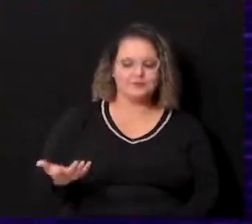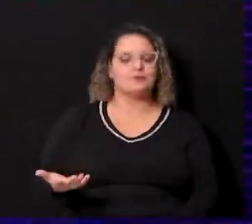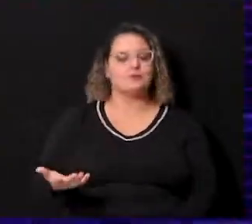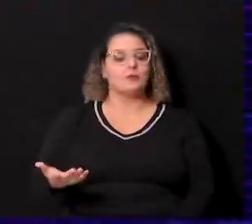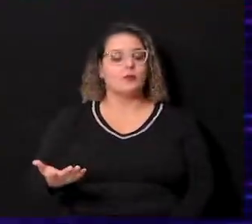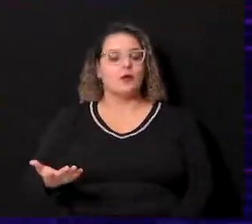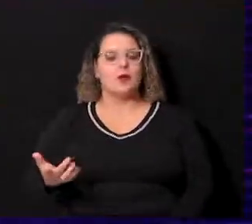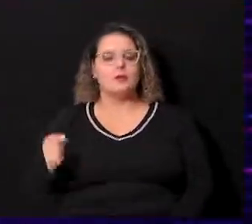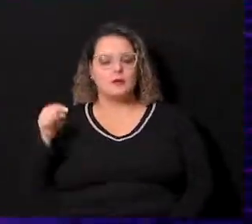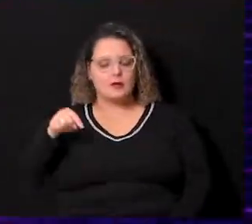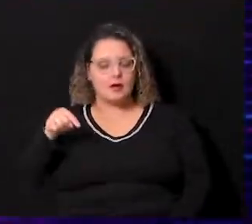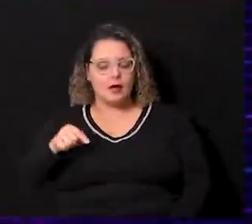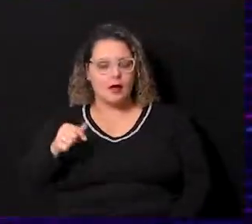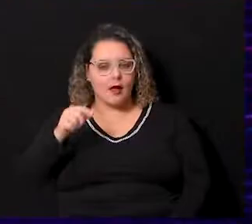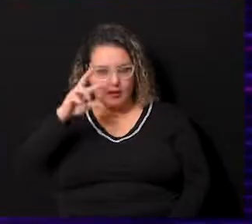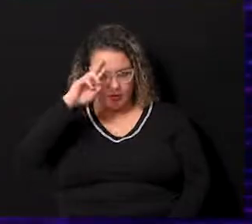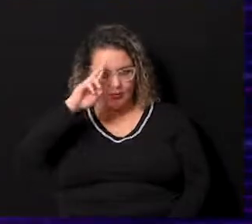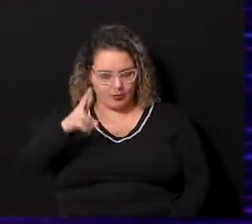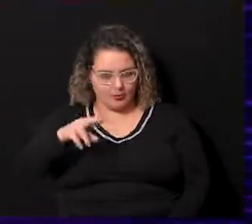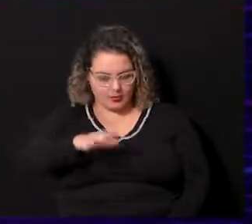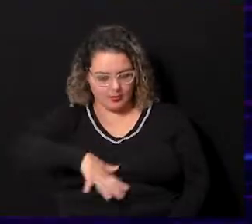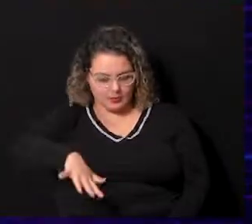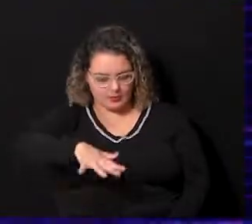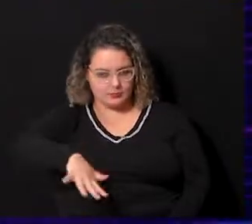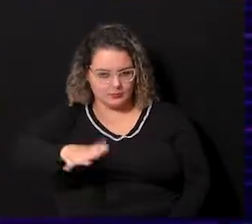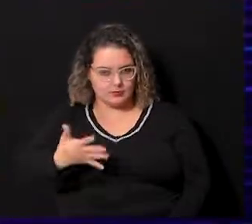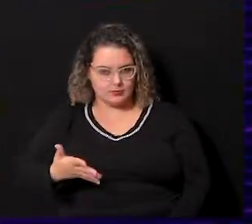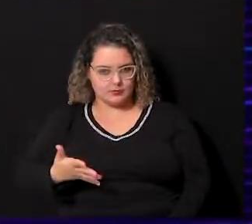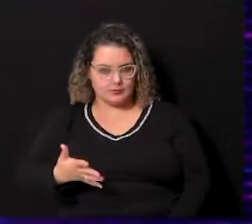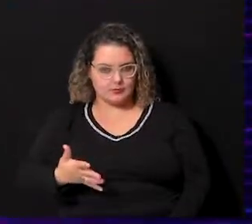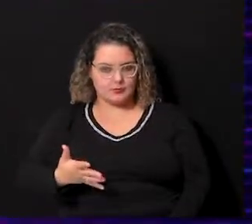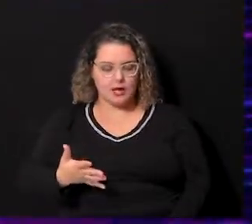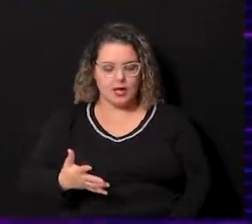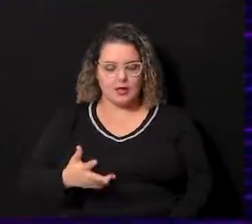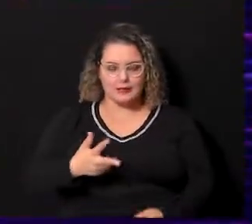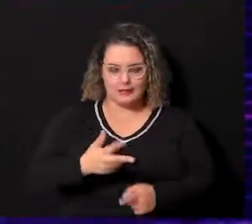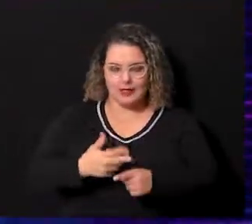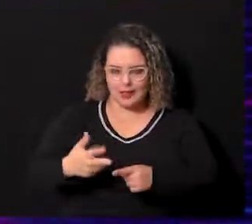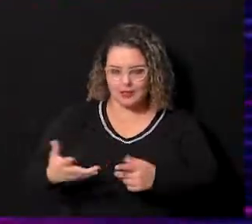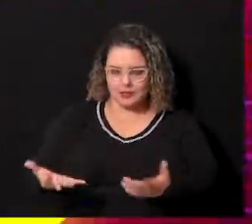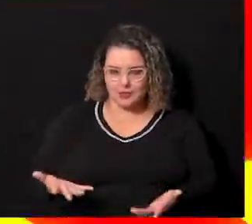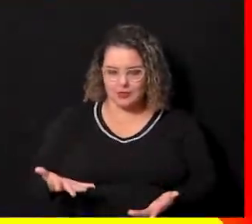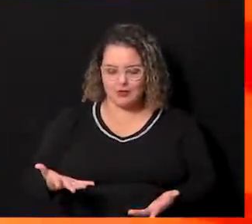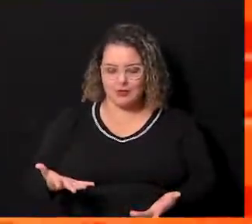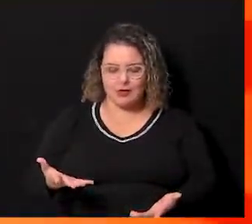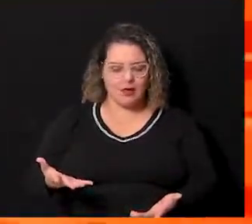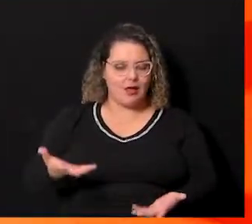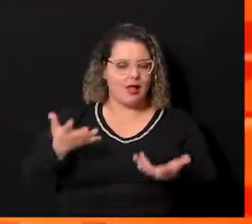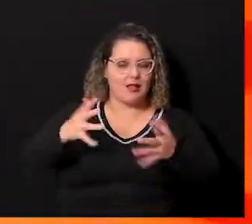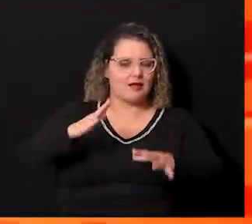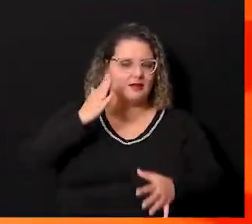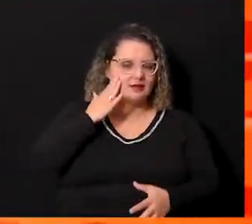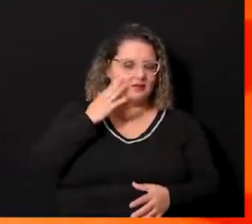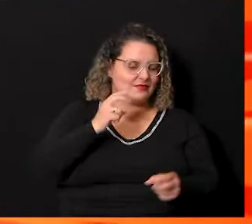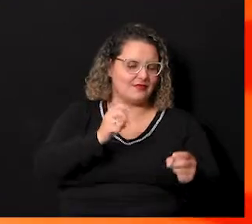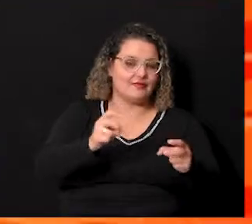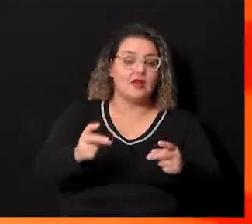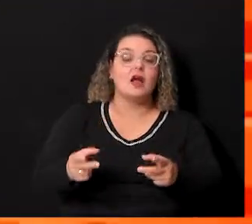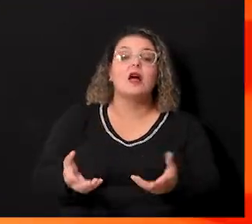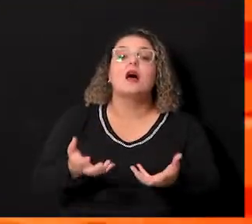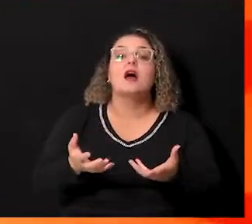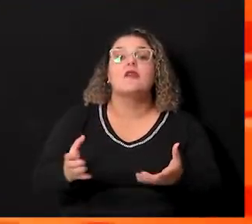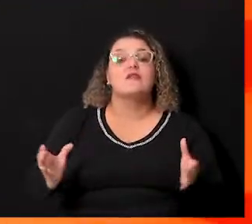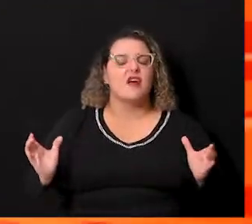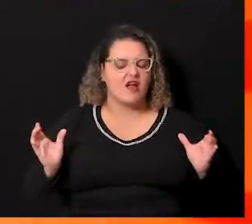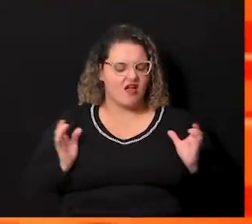a parte mercenária da coisa, né? Porque ela quer ganhar dinheiro, ela não quer saber se ela vai vender livro, se ela vai vender seja lá o que